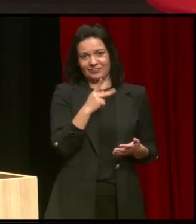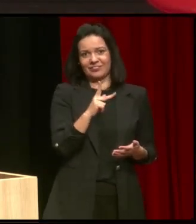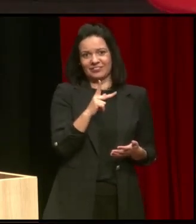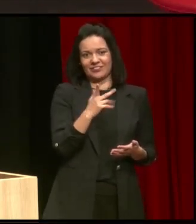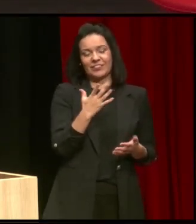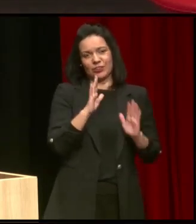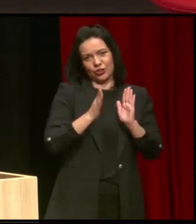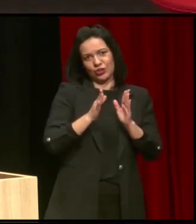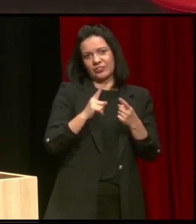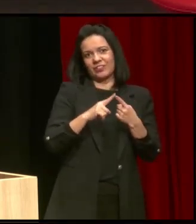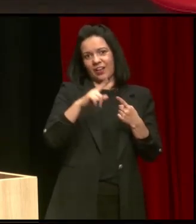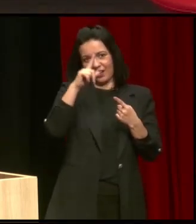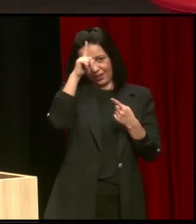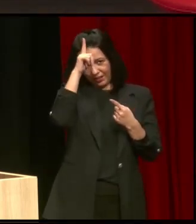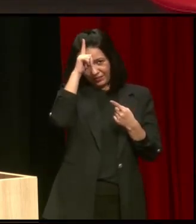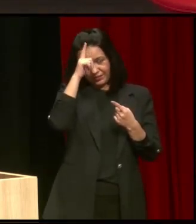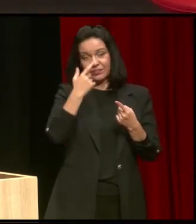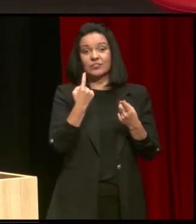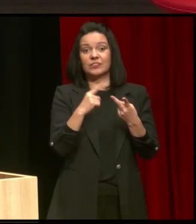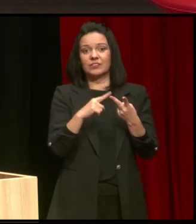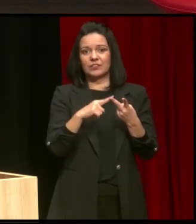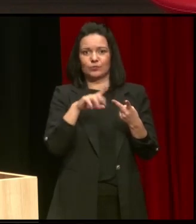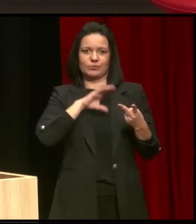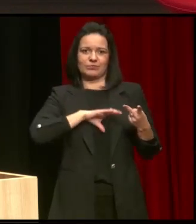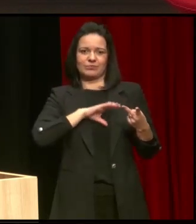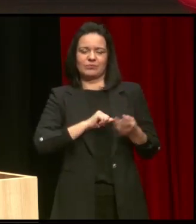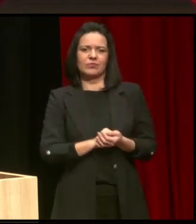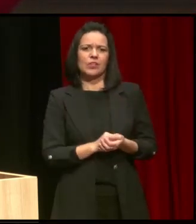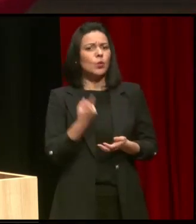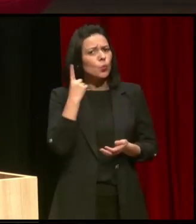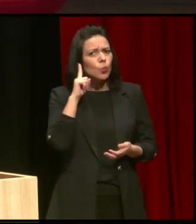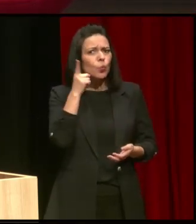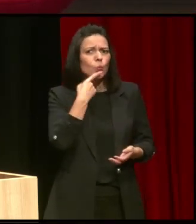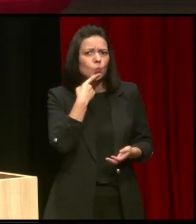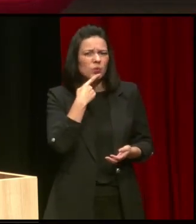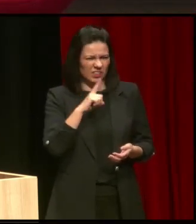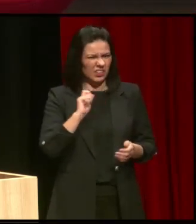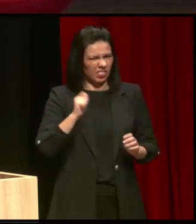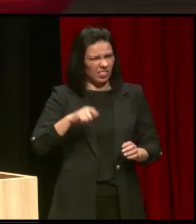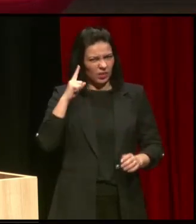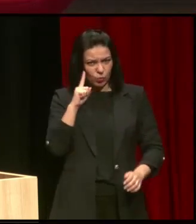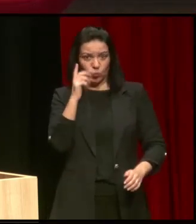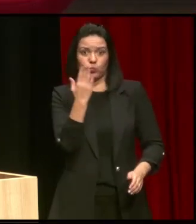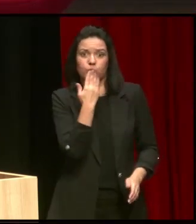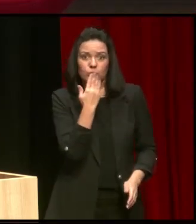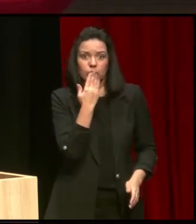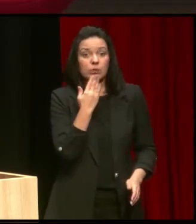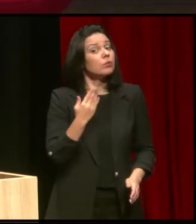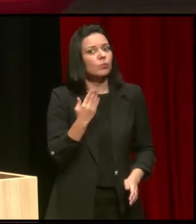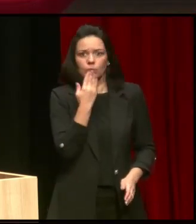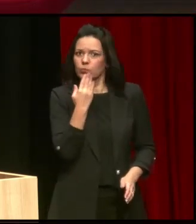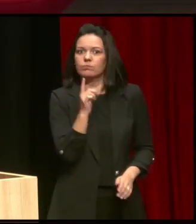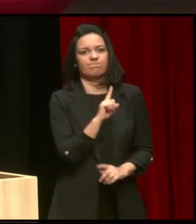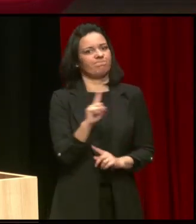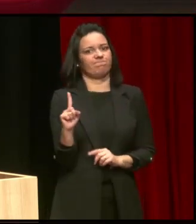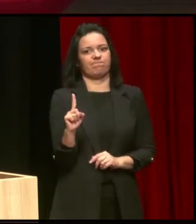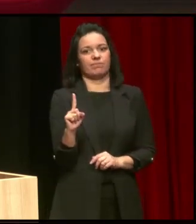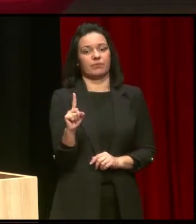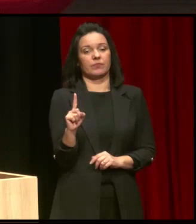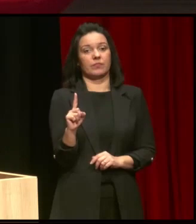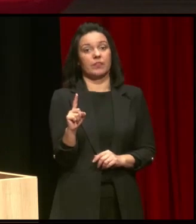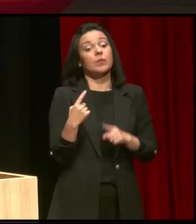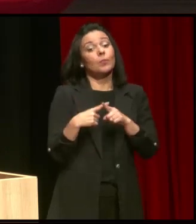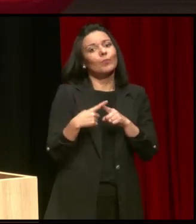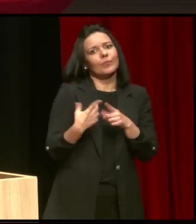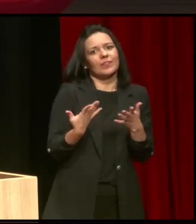português. O surdo, a gente fala assim, surdo e mudo. Ele não é mudo, ele não fala